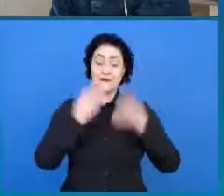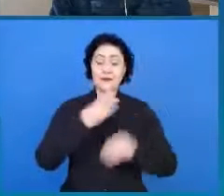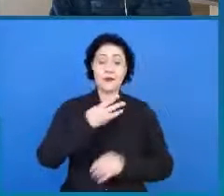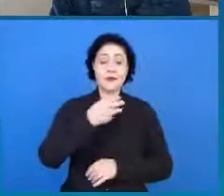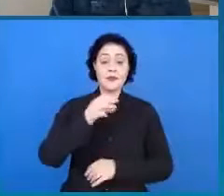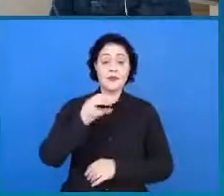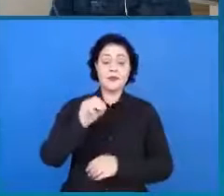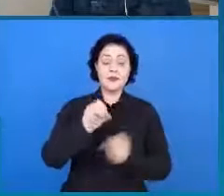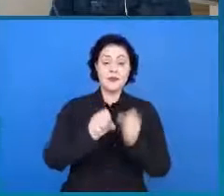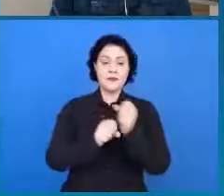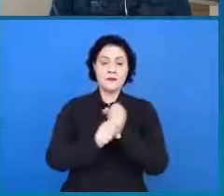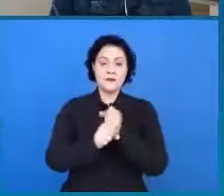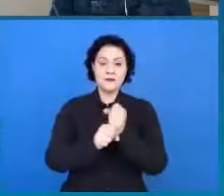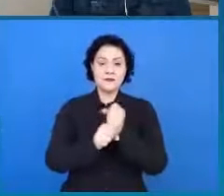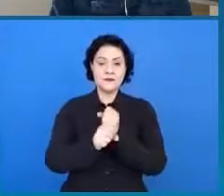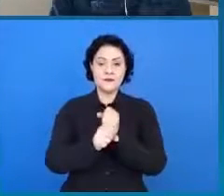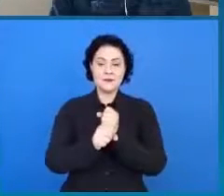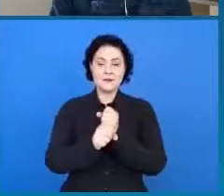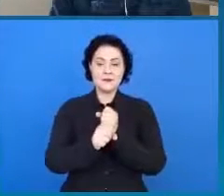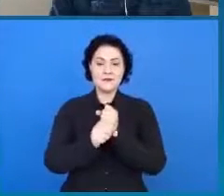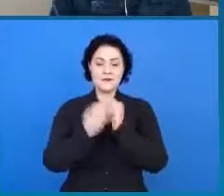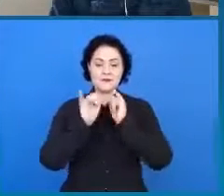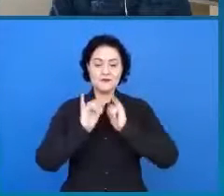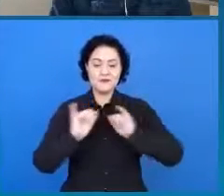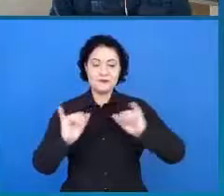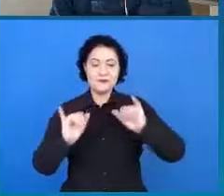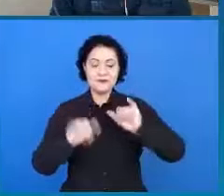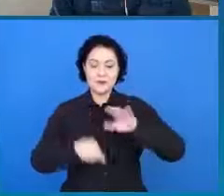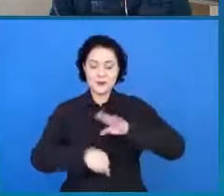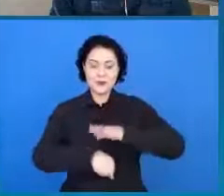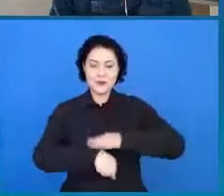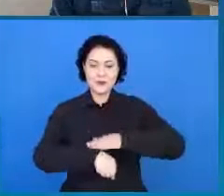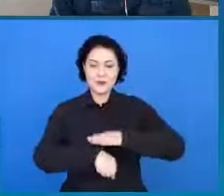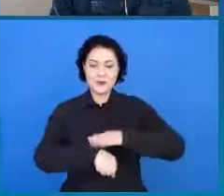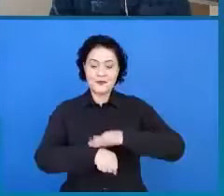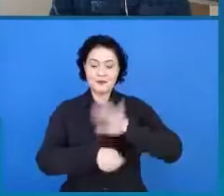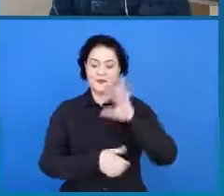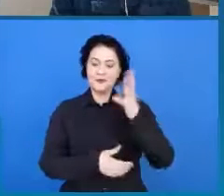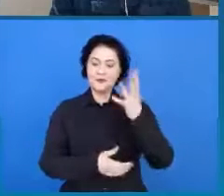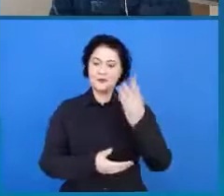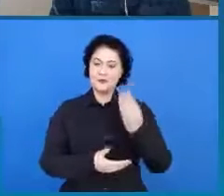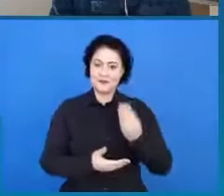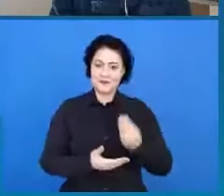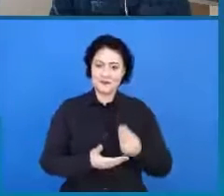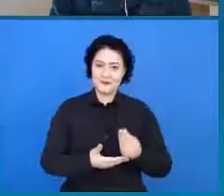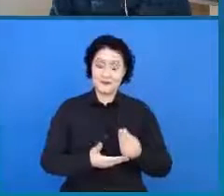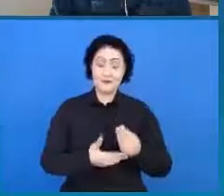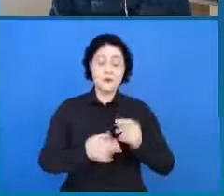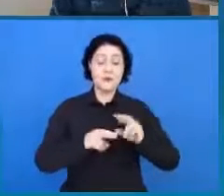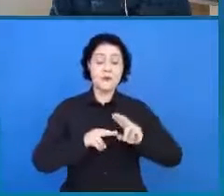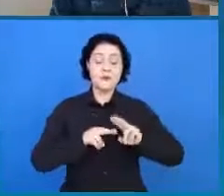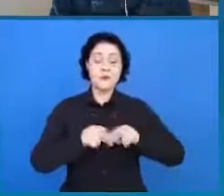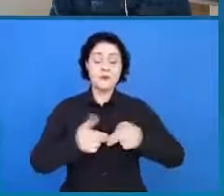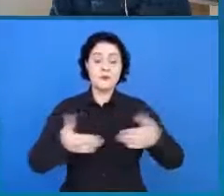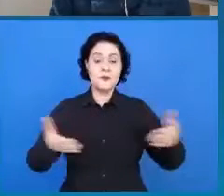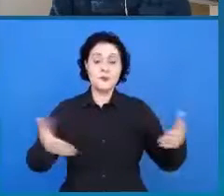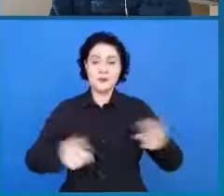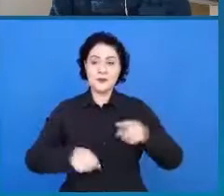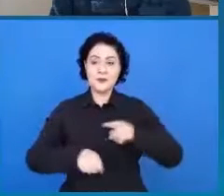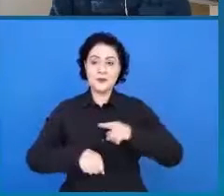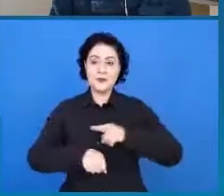do programa Momento Espírita E para isso nós convidamos o nosso